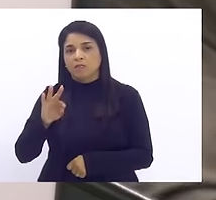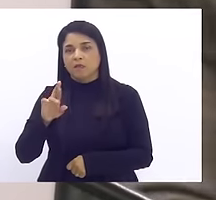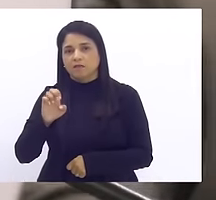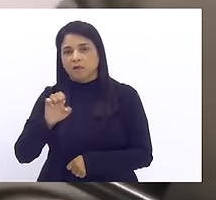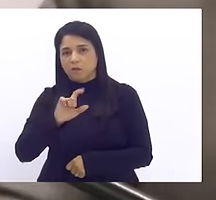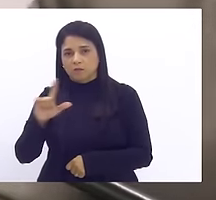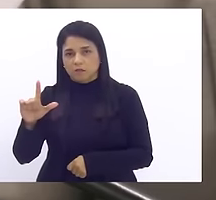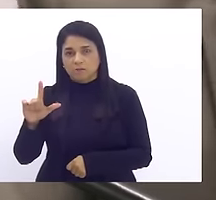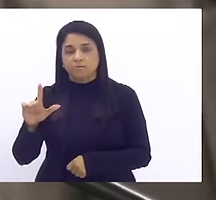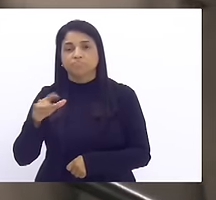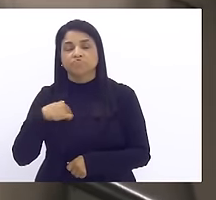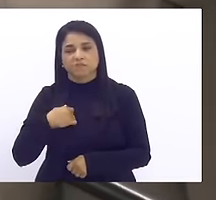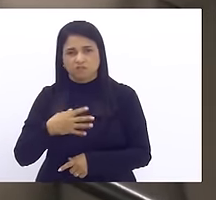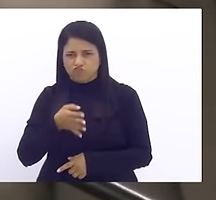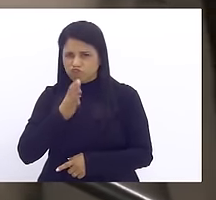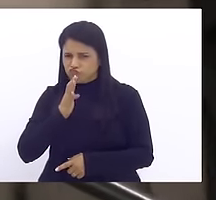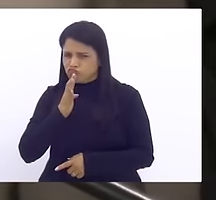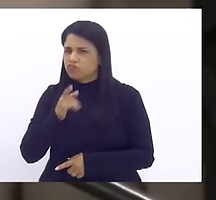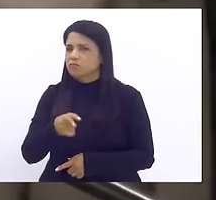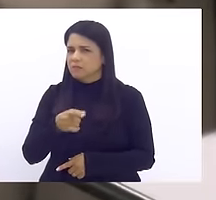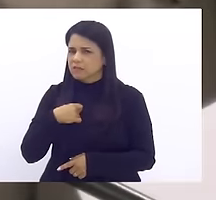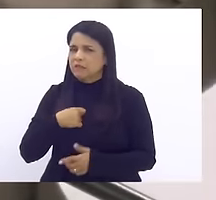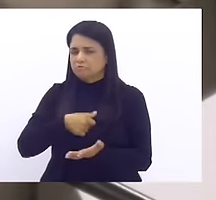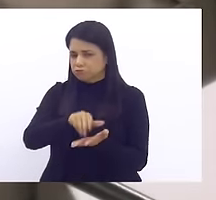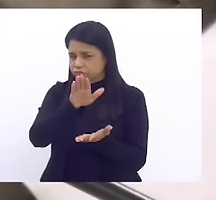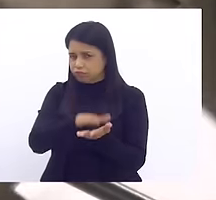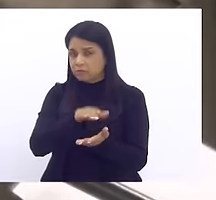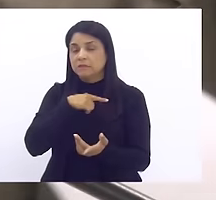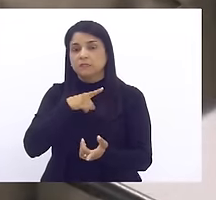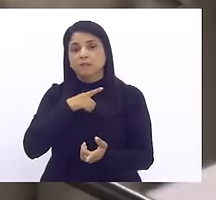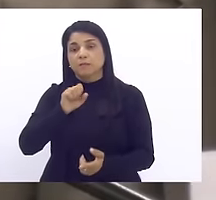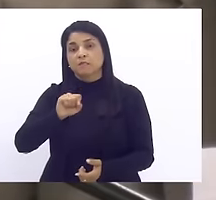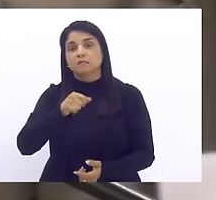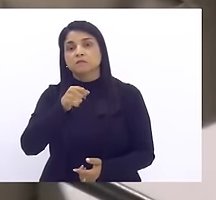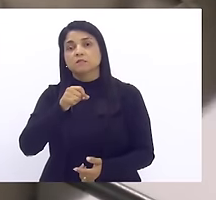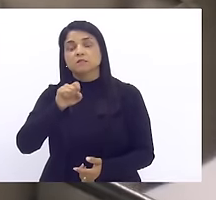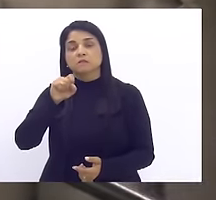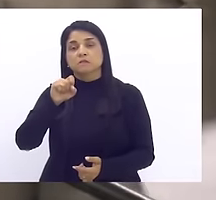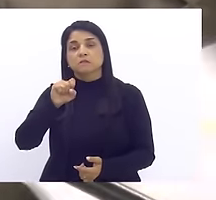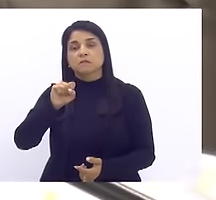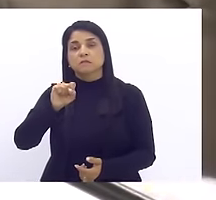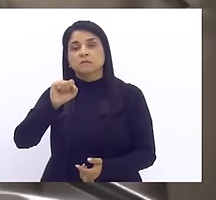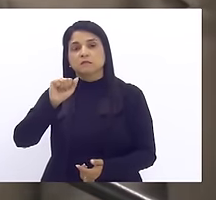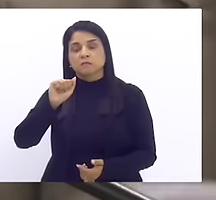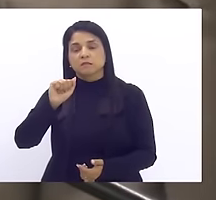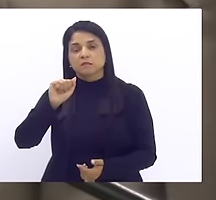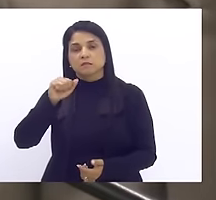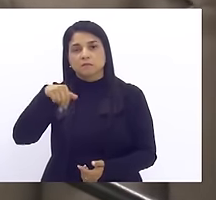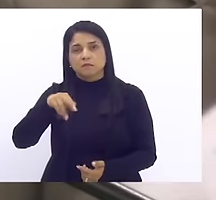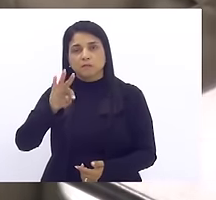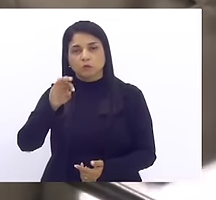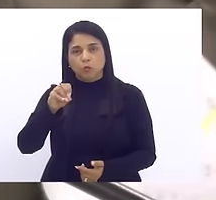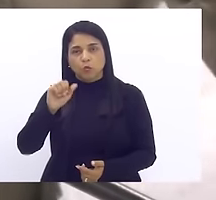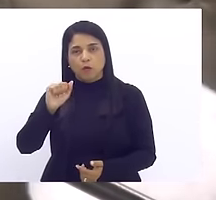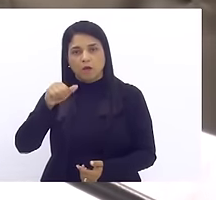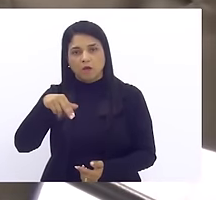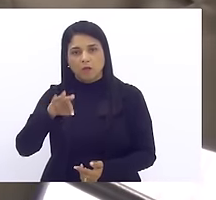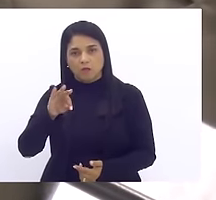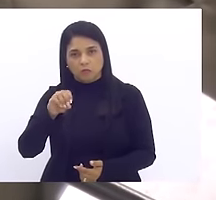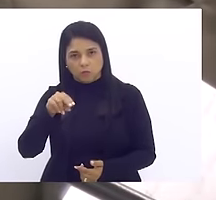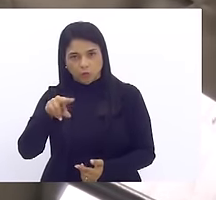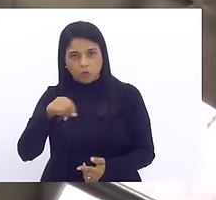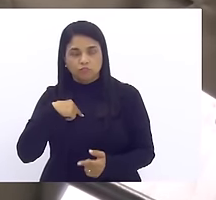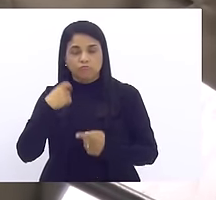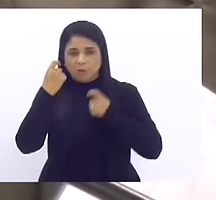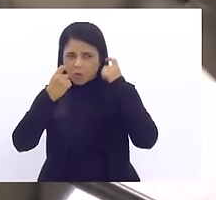notificar né eu tô errado certíssimo que nós temos uma chamada Santo Antônio tá na hora então já que existe uma preocupação bem maior que nós temos